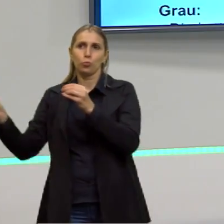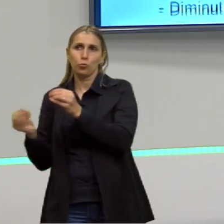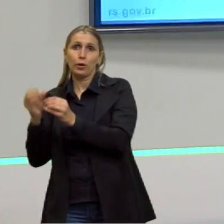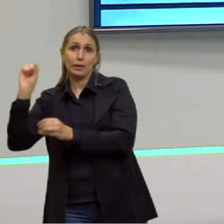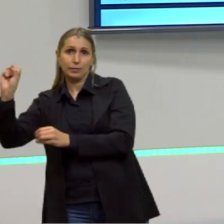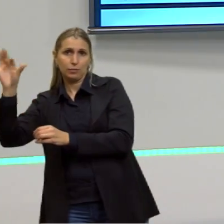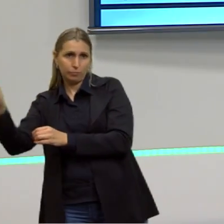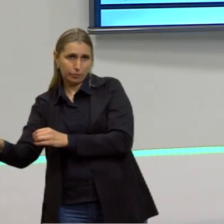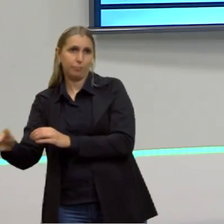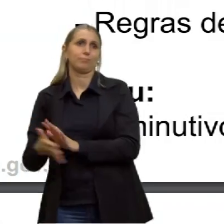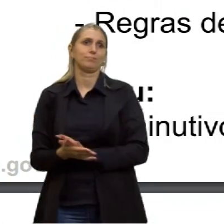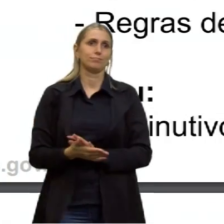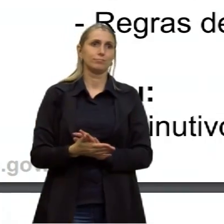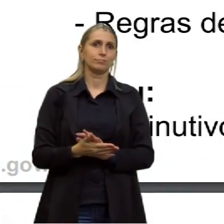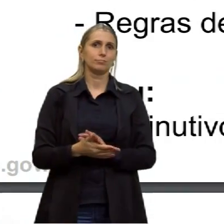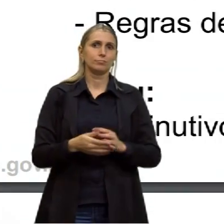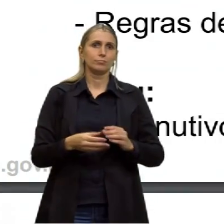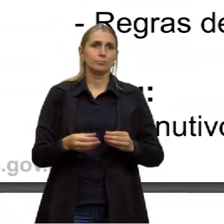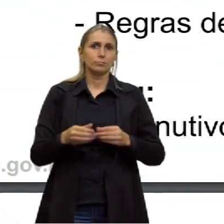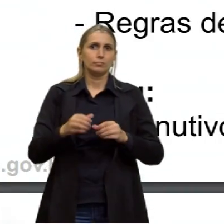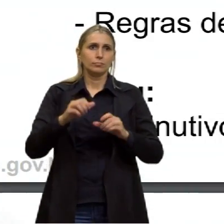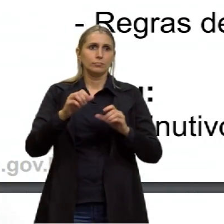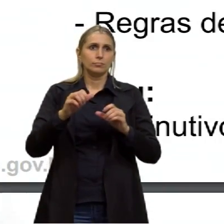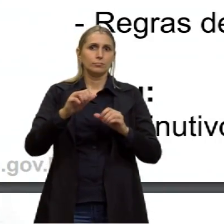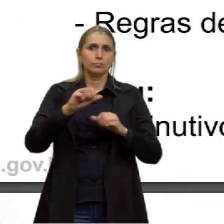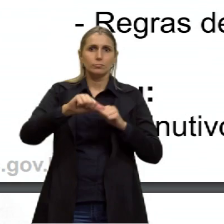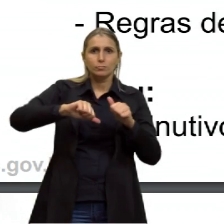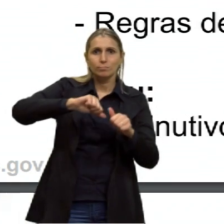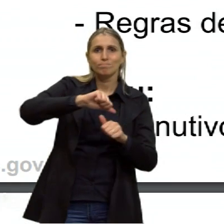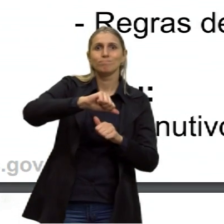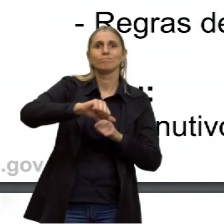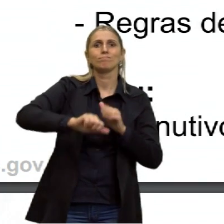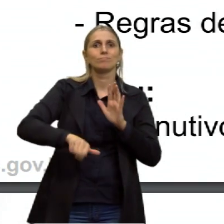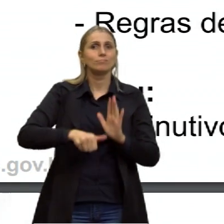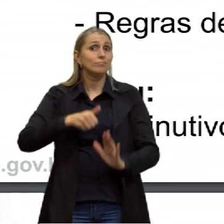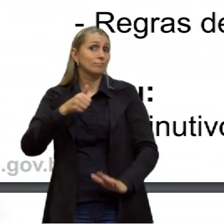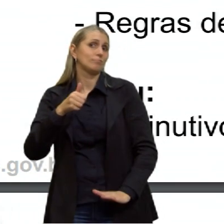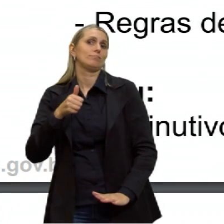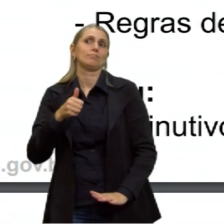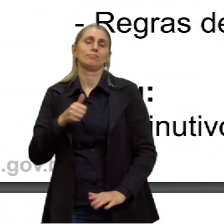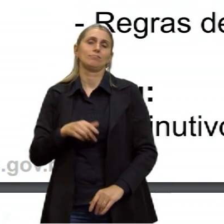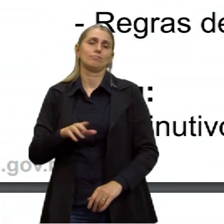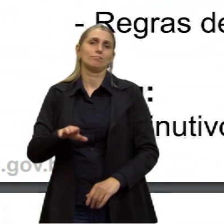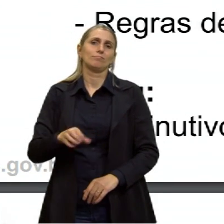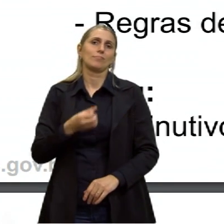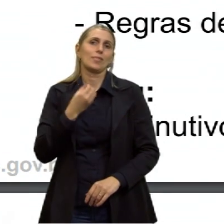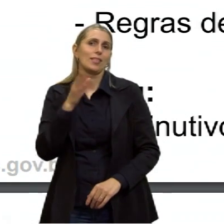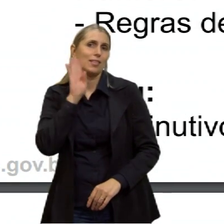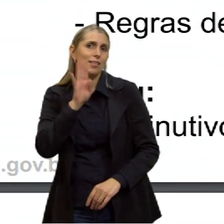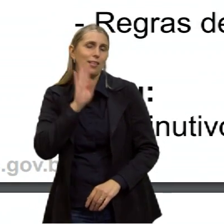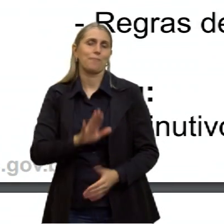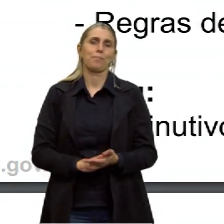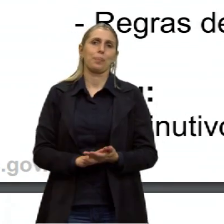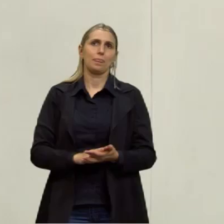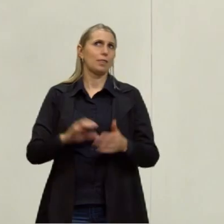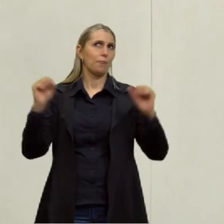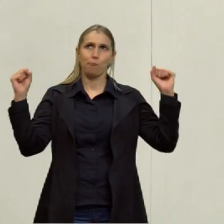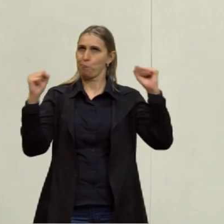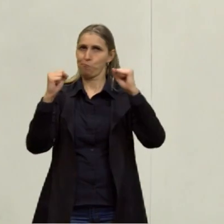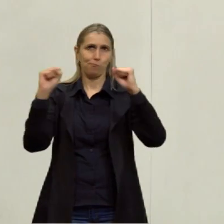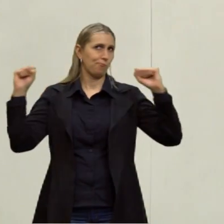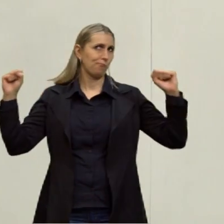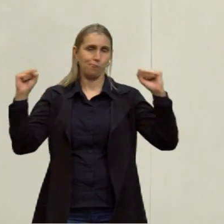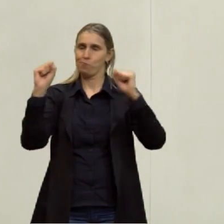slides flexões foi que são é muito legal não não é aquela que a gente faz na academia tá